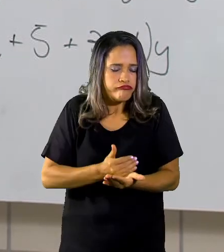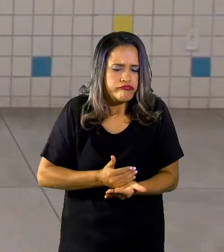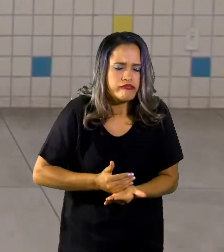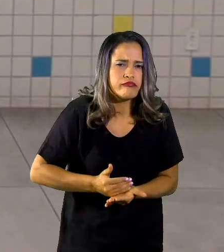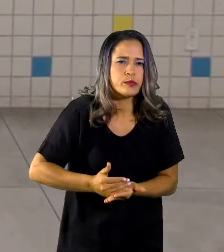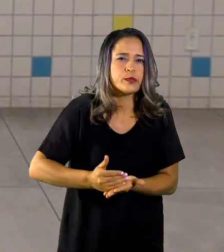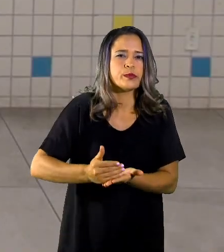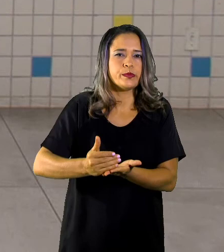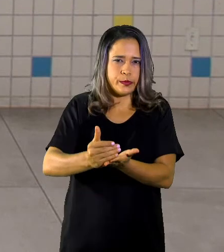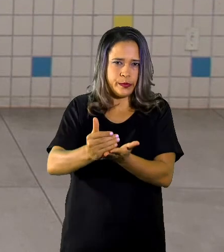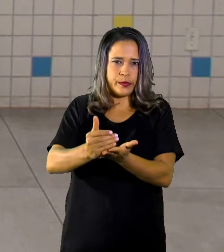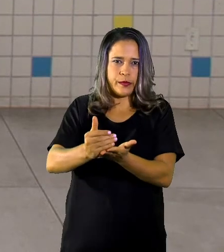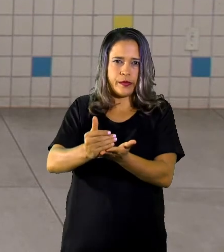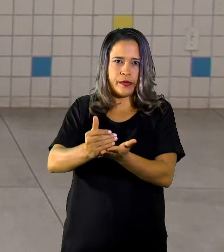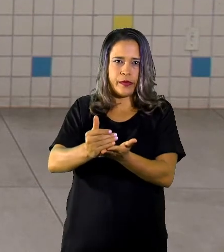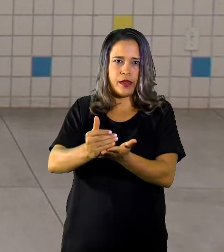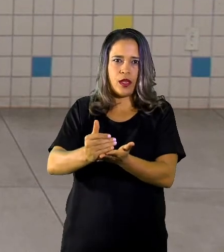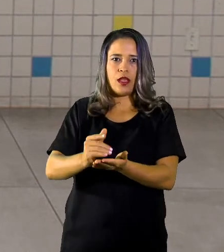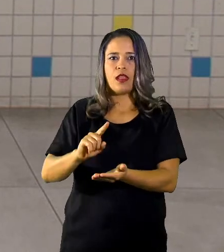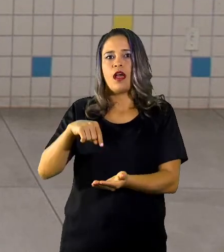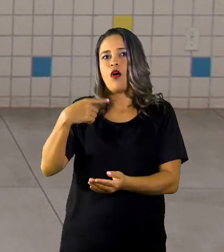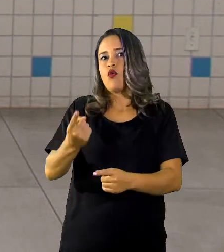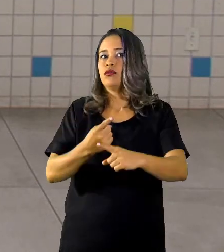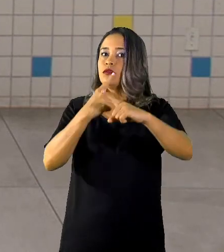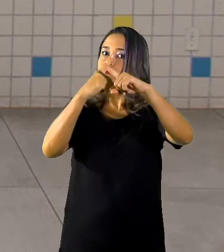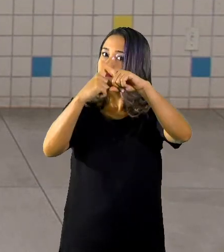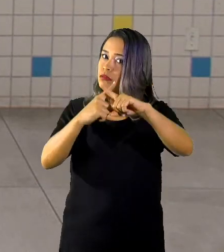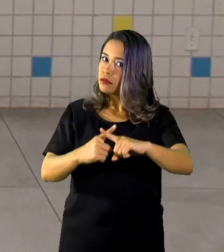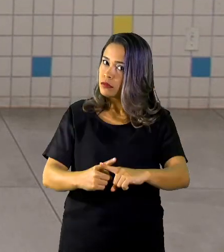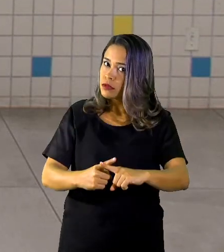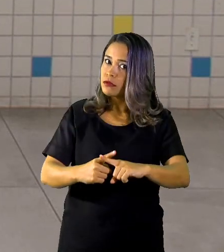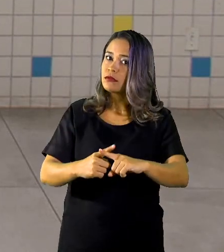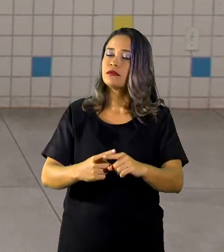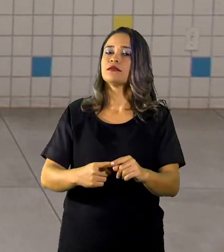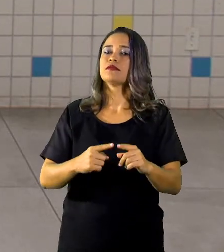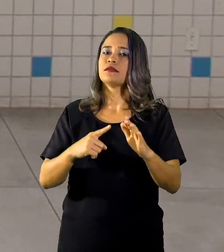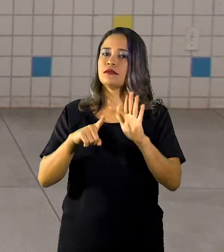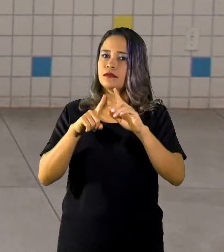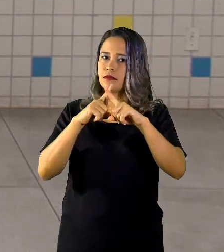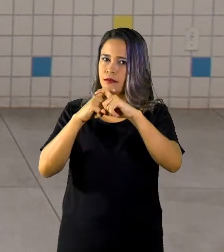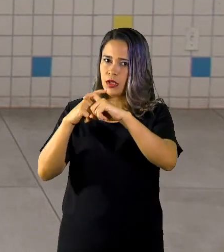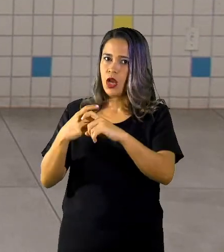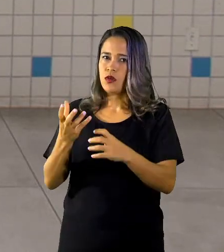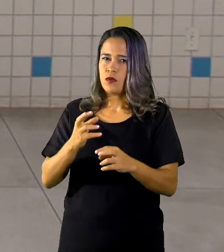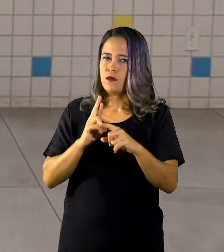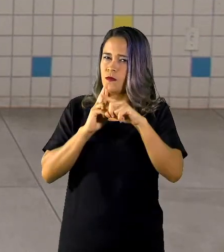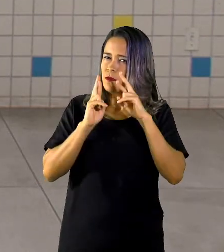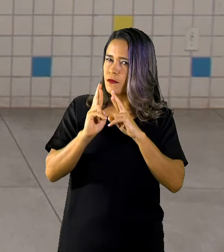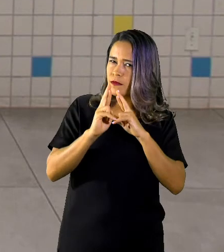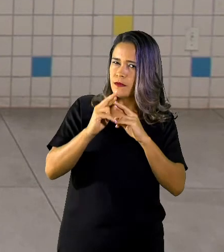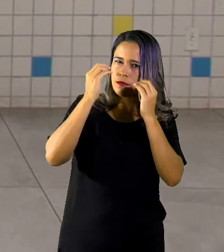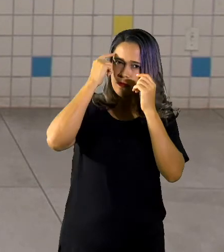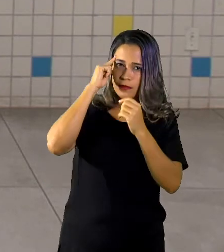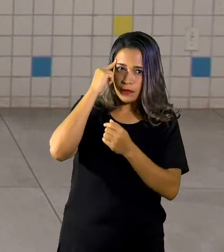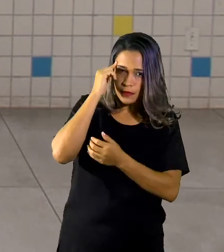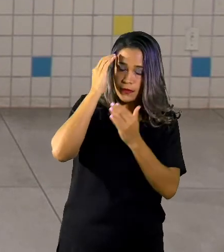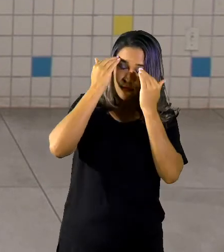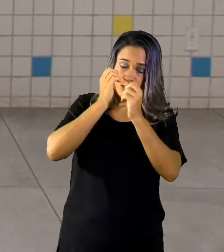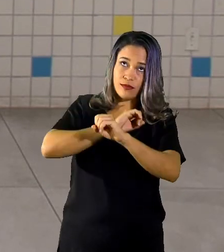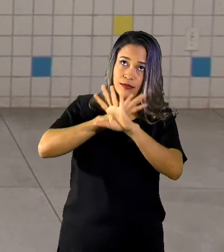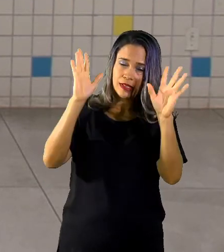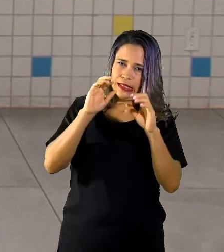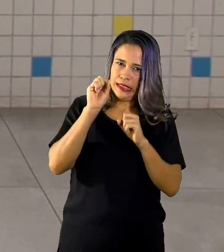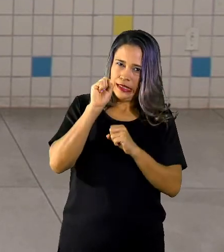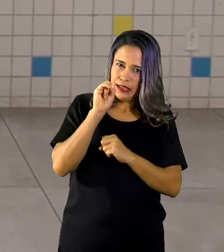que agora com a multiplicação de polinômios. Eu espero que vocês tenham entendido. Se vocês ficaram com alguma dúvida,